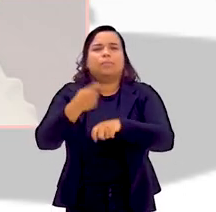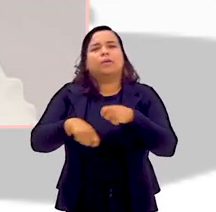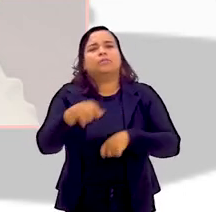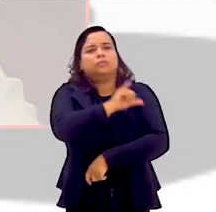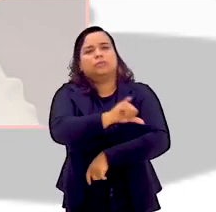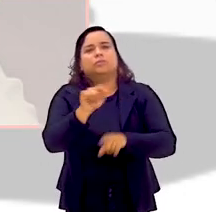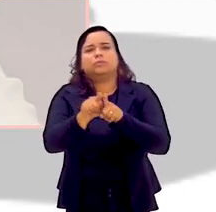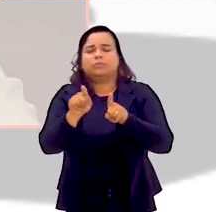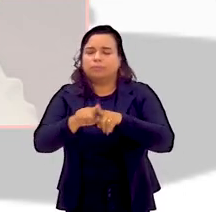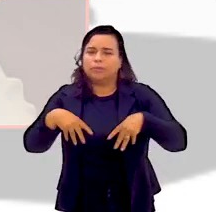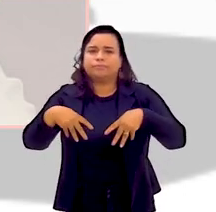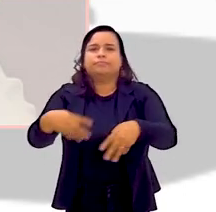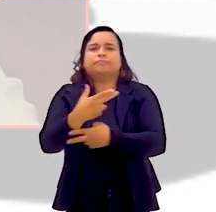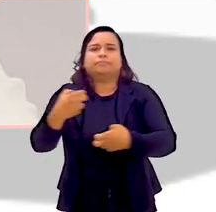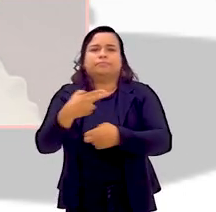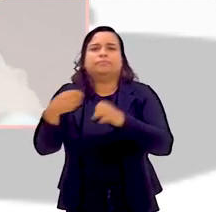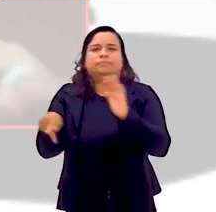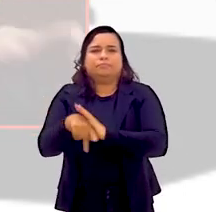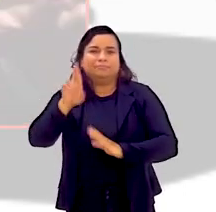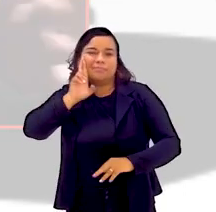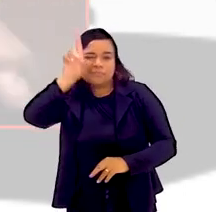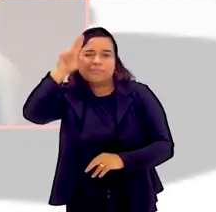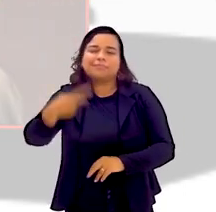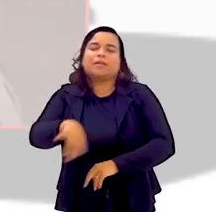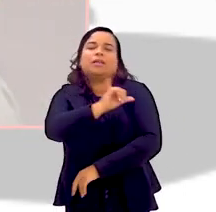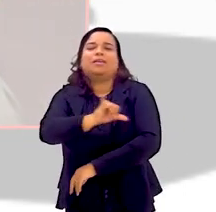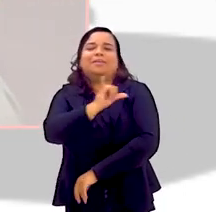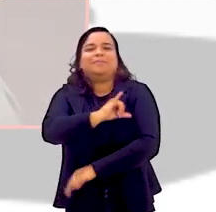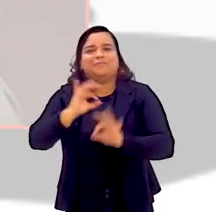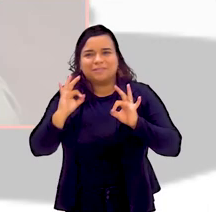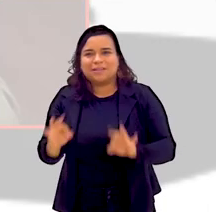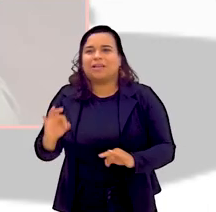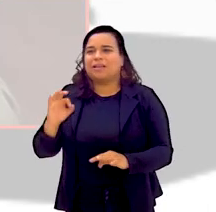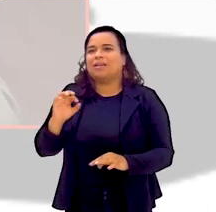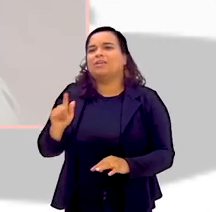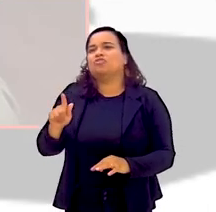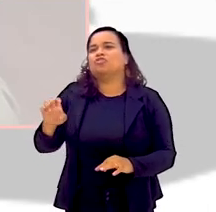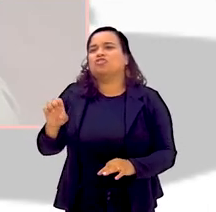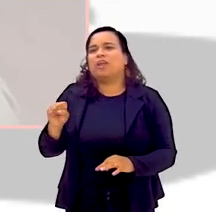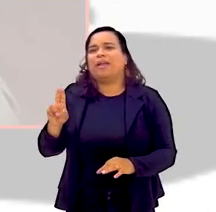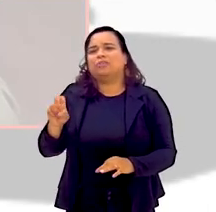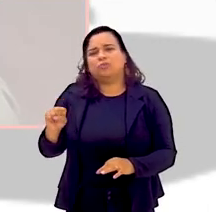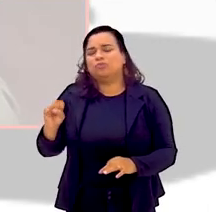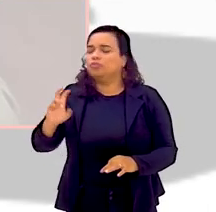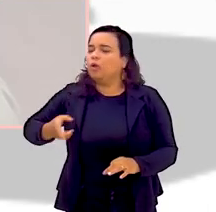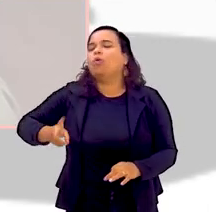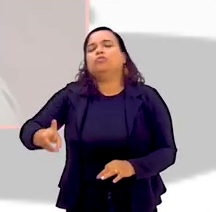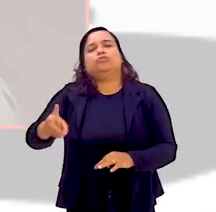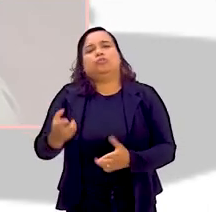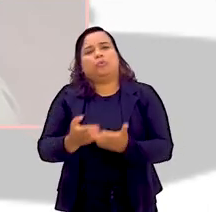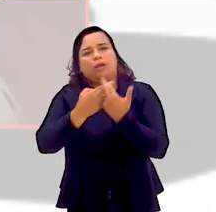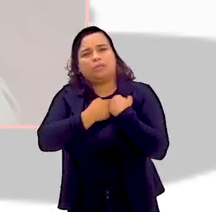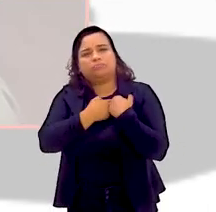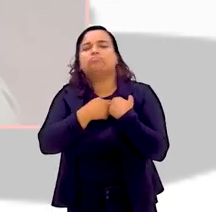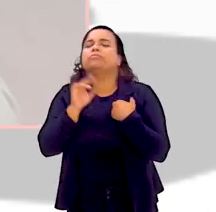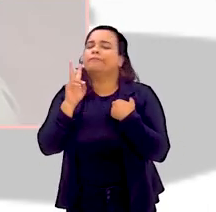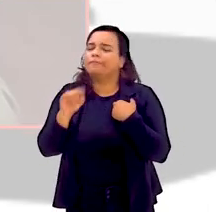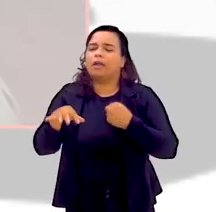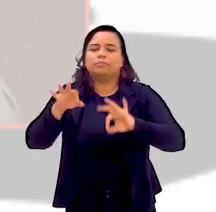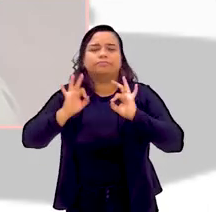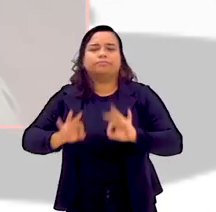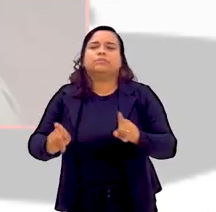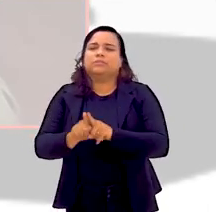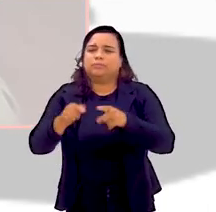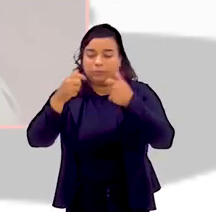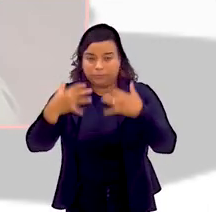Rio e também à frente do Sebrae Rio de Janeiro. Eu acho que nós temos, eu tenho certeza que o Jesus vai dar continuidade a essa temática e